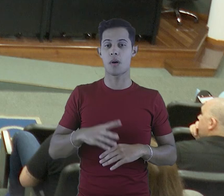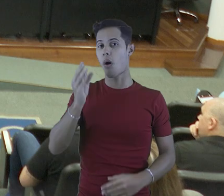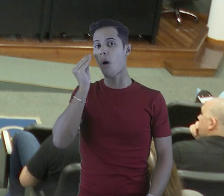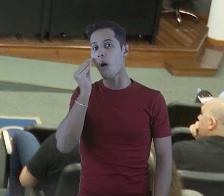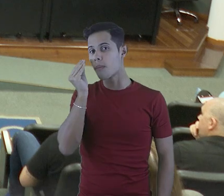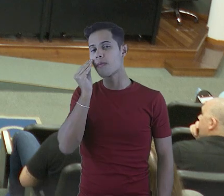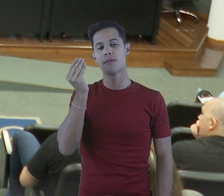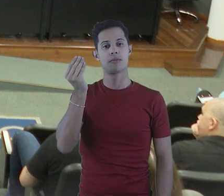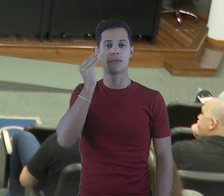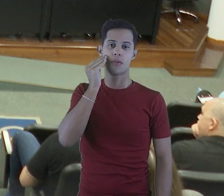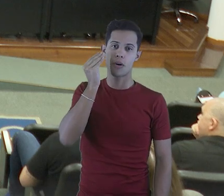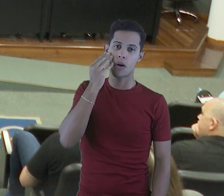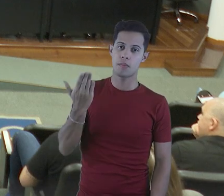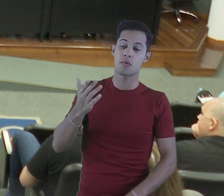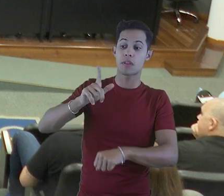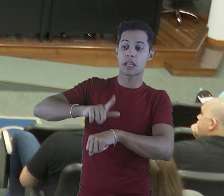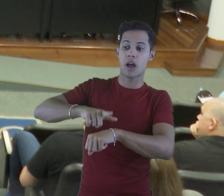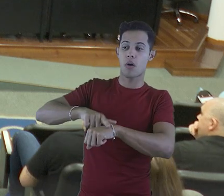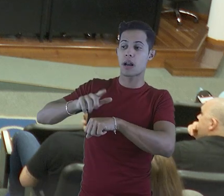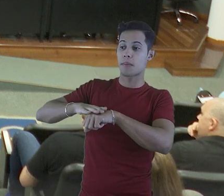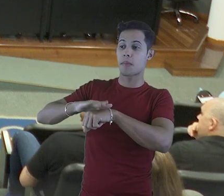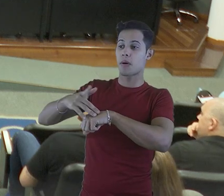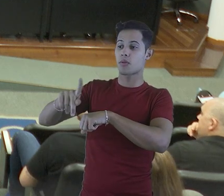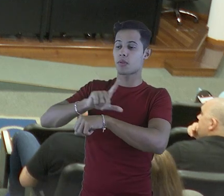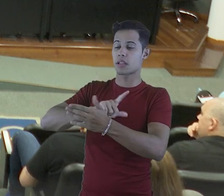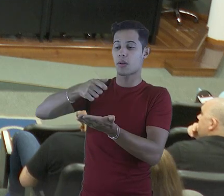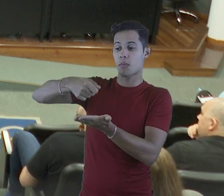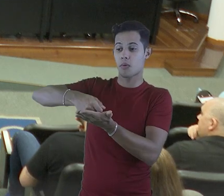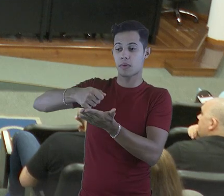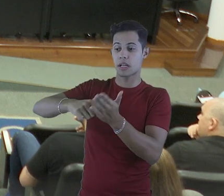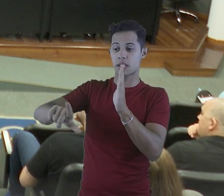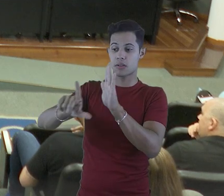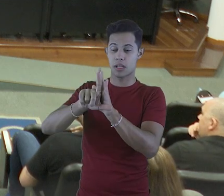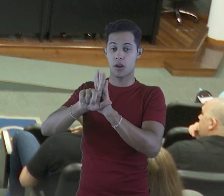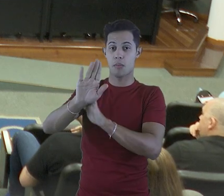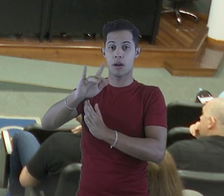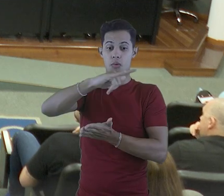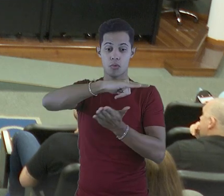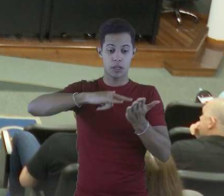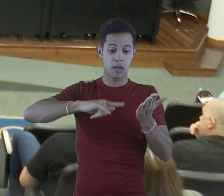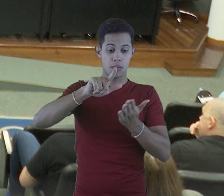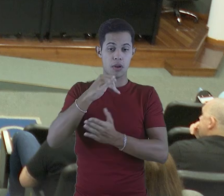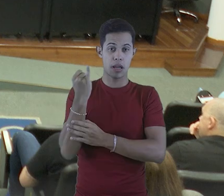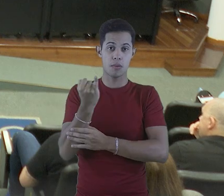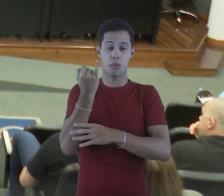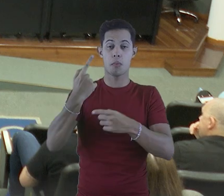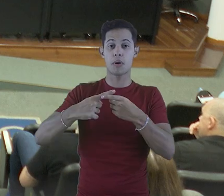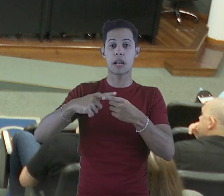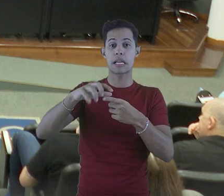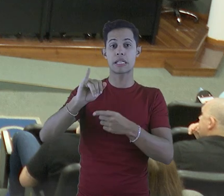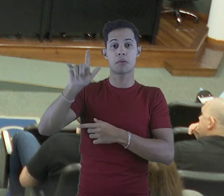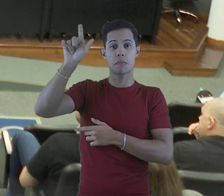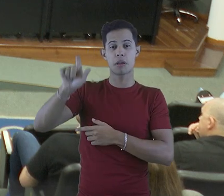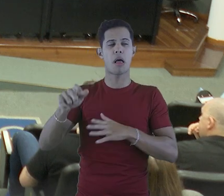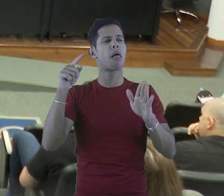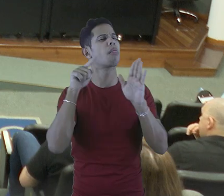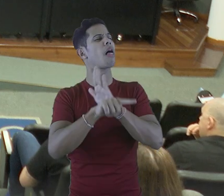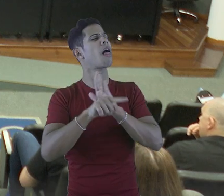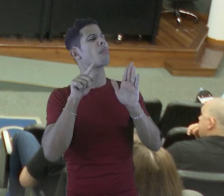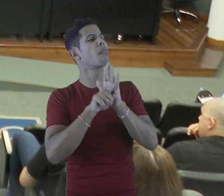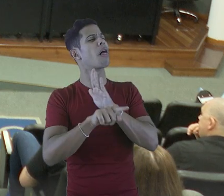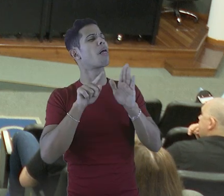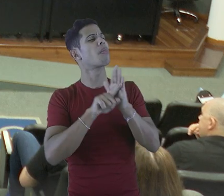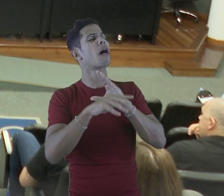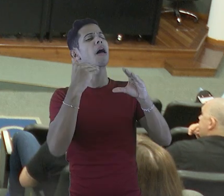isso é óbvio a partir do momento que você tem uma obrigação legal mas o termo de compartilhamento ele é importante porque se alguém questionar o motivo do envio daquela